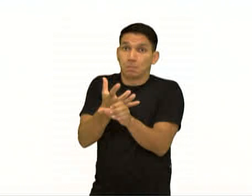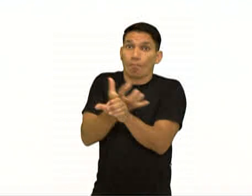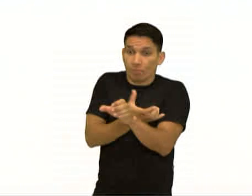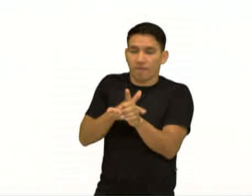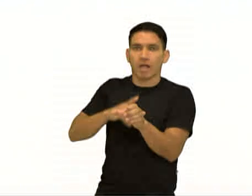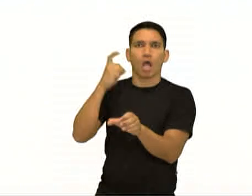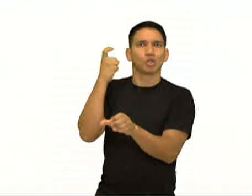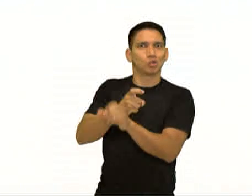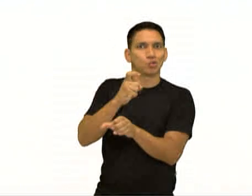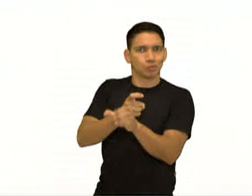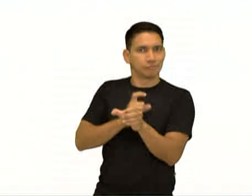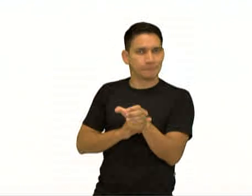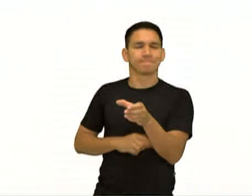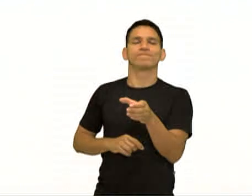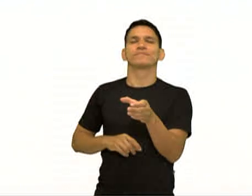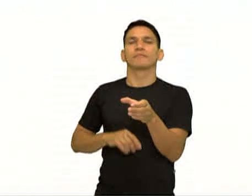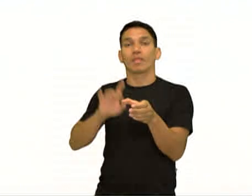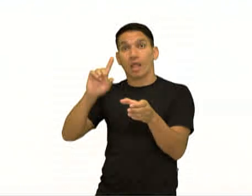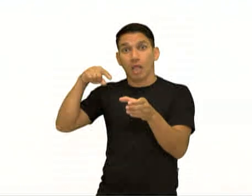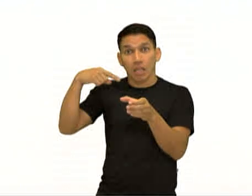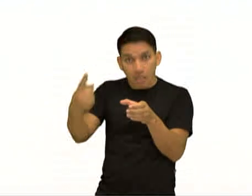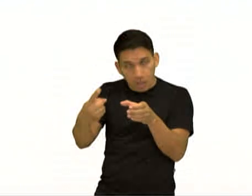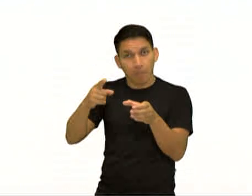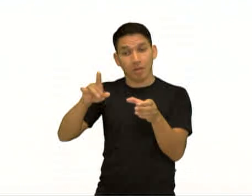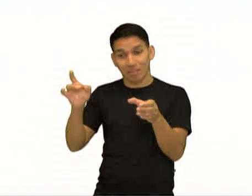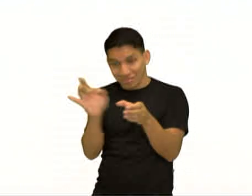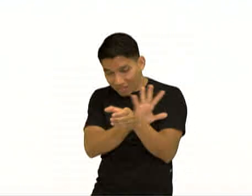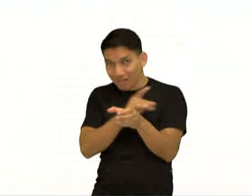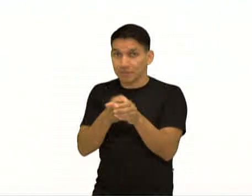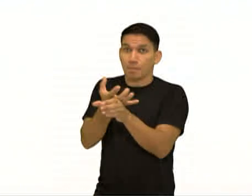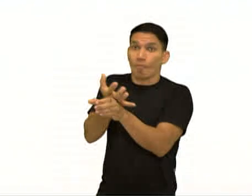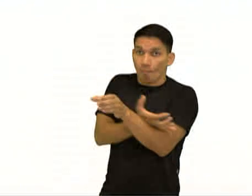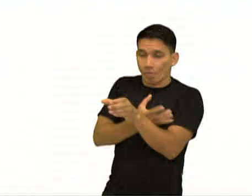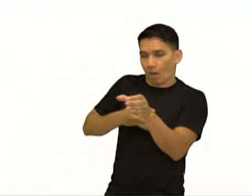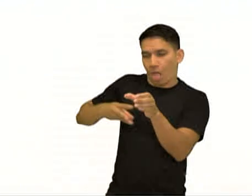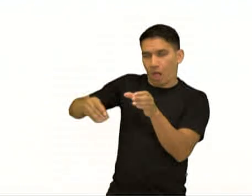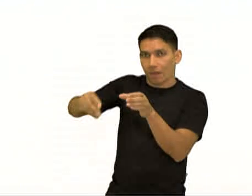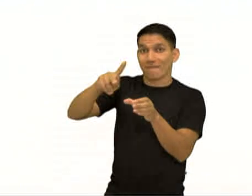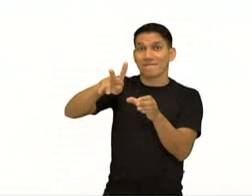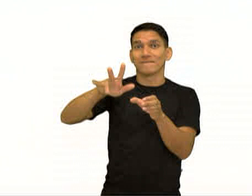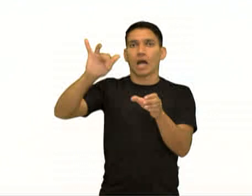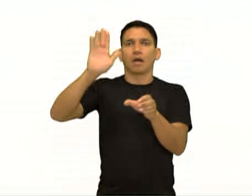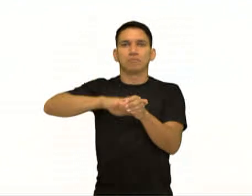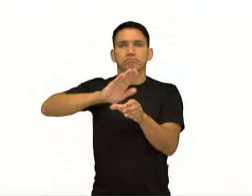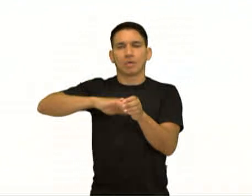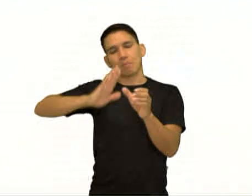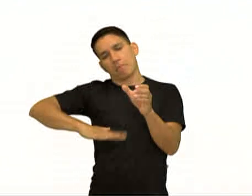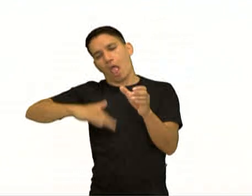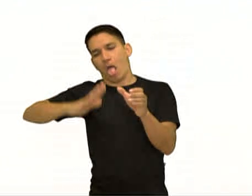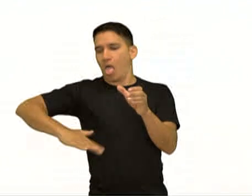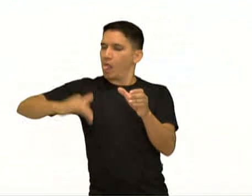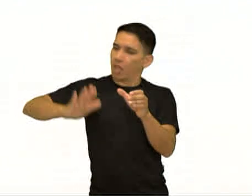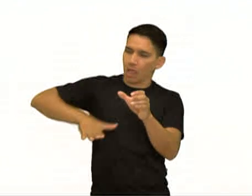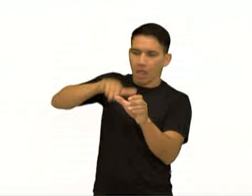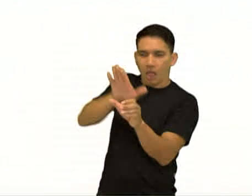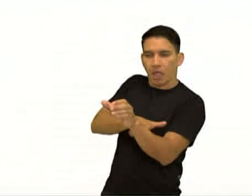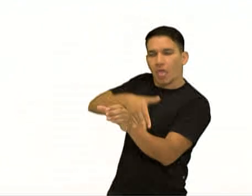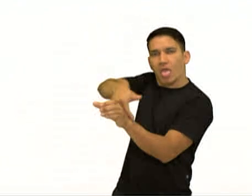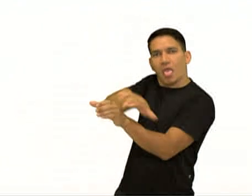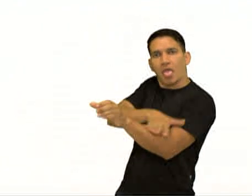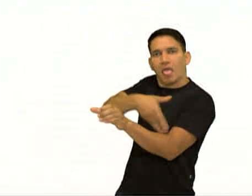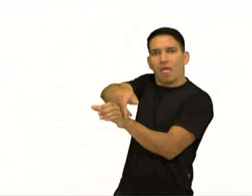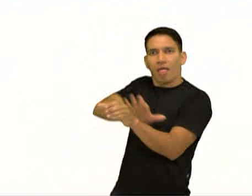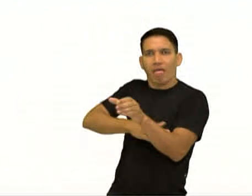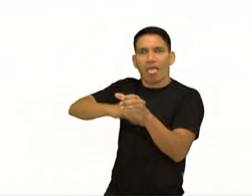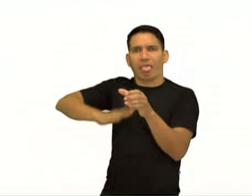solidificando. E aí depois disso, após a argila secar, você vai fazer essa decoração das áreas periféricas. Vai usar